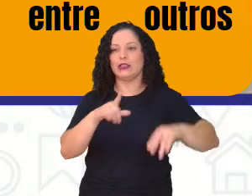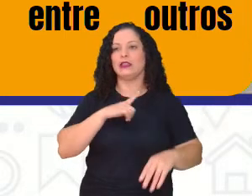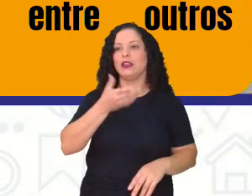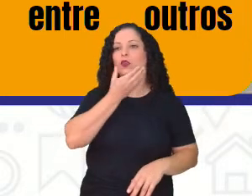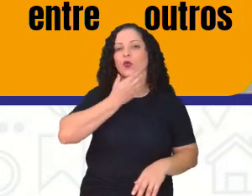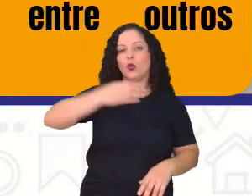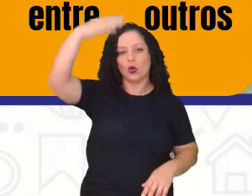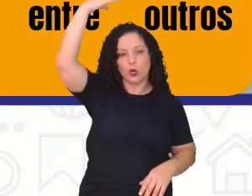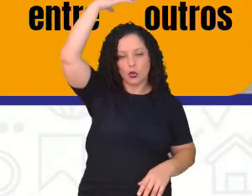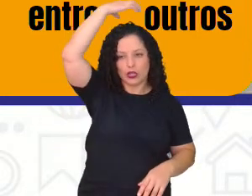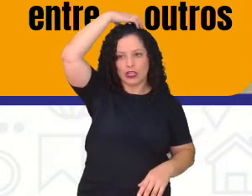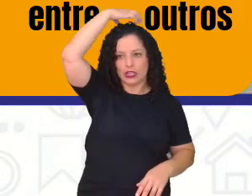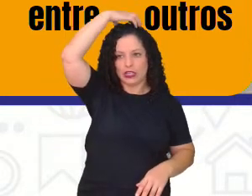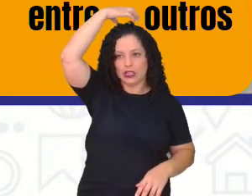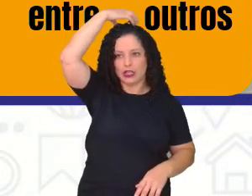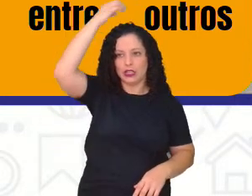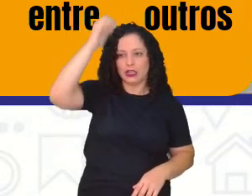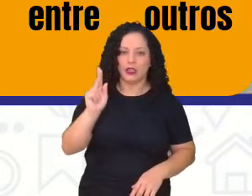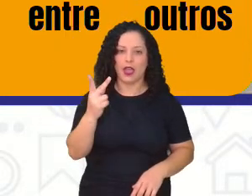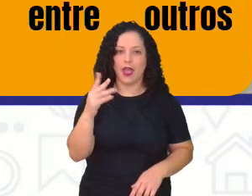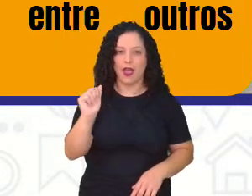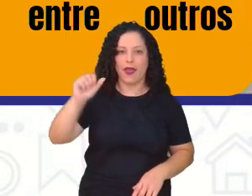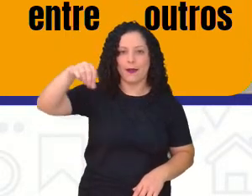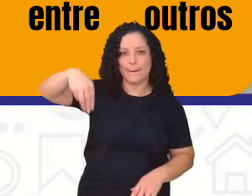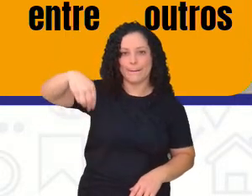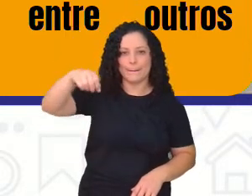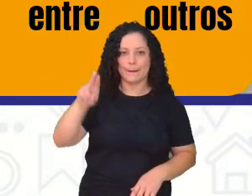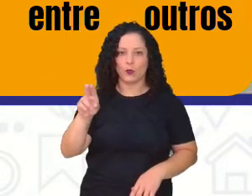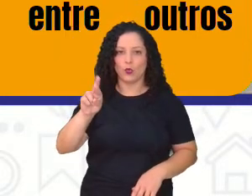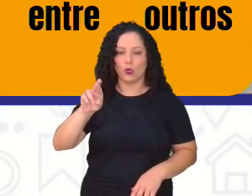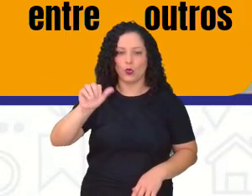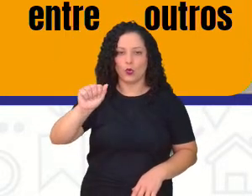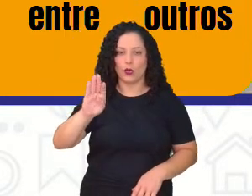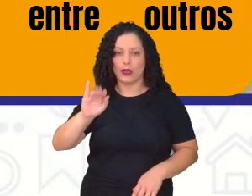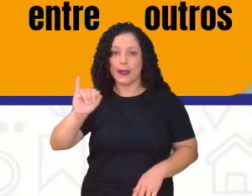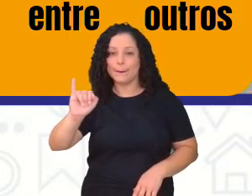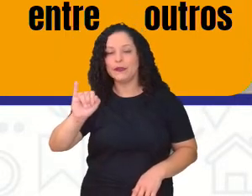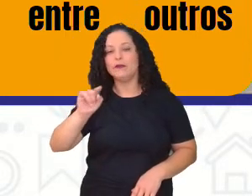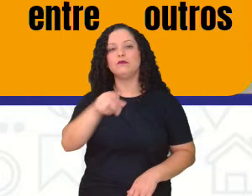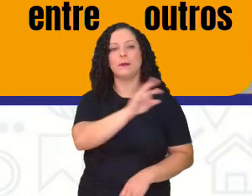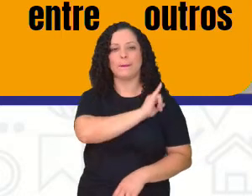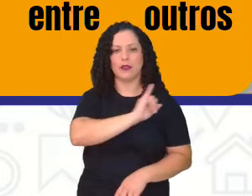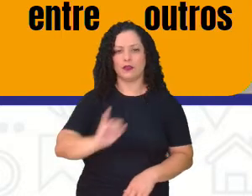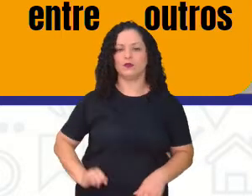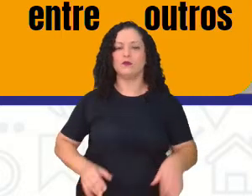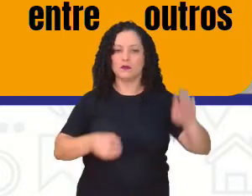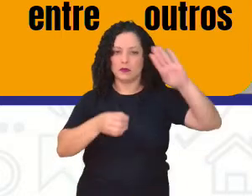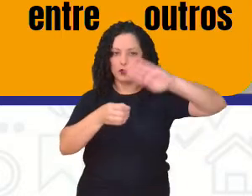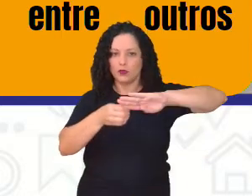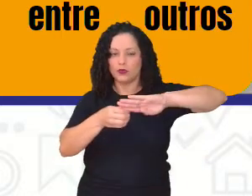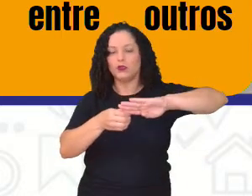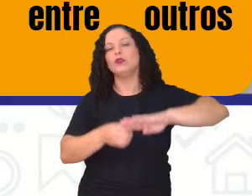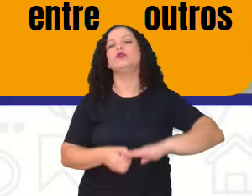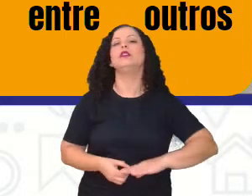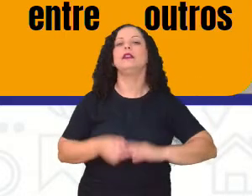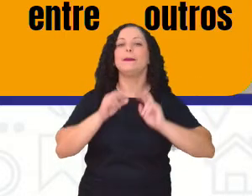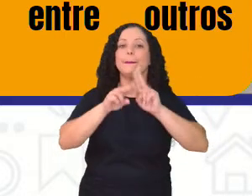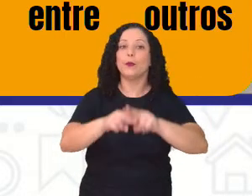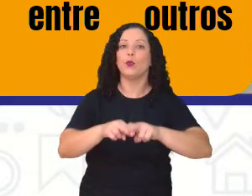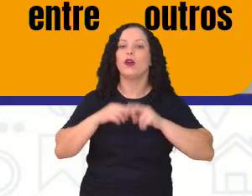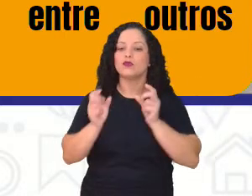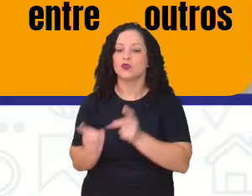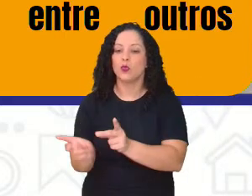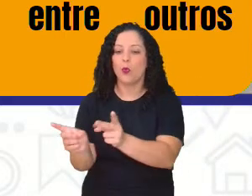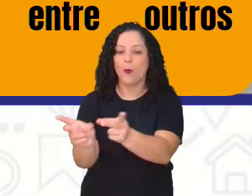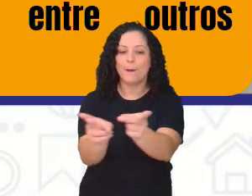né? Se constituindo aí como um imperador babilônico. E, devido à questão do